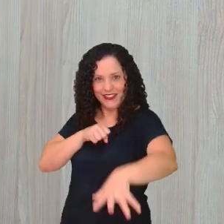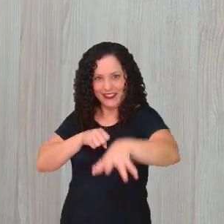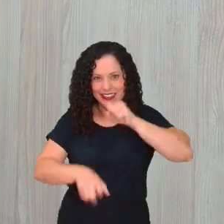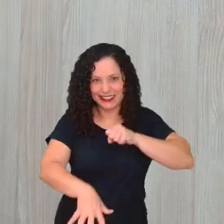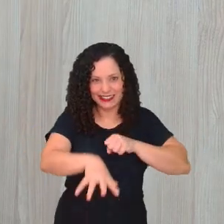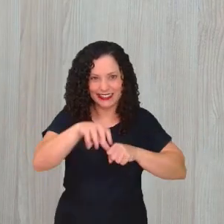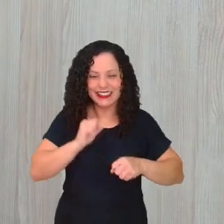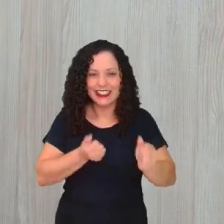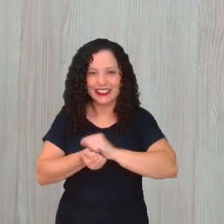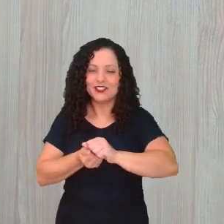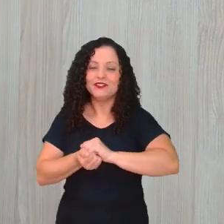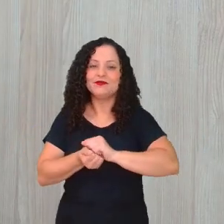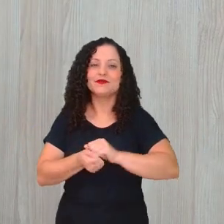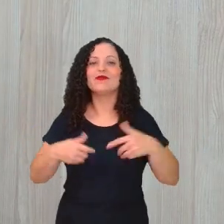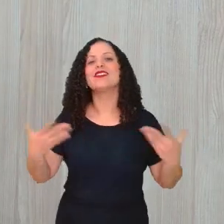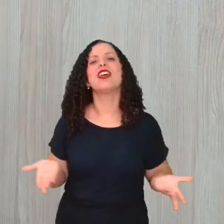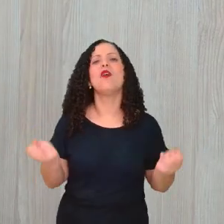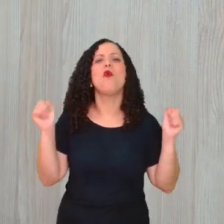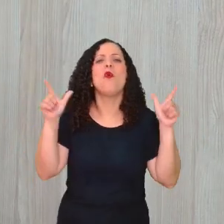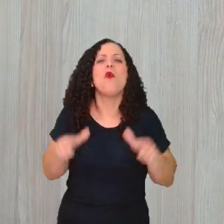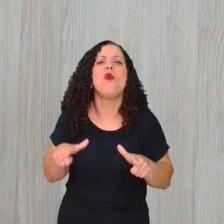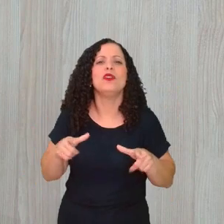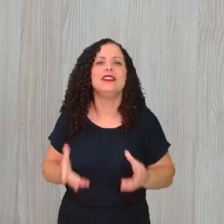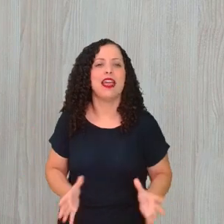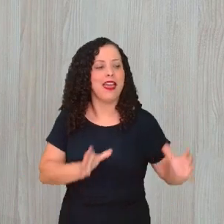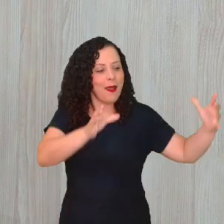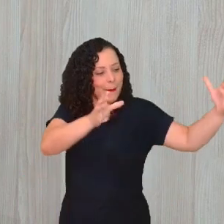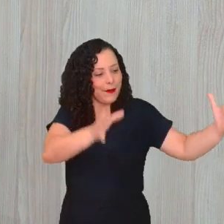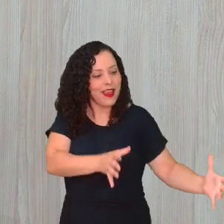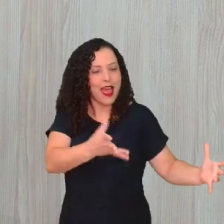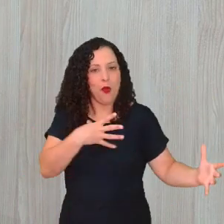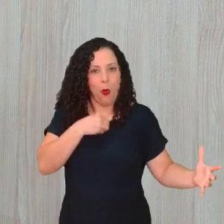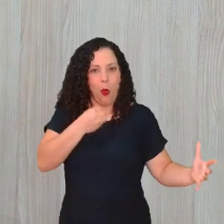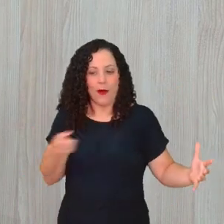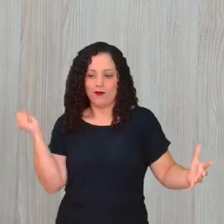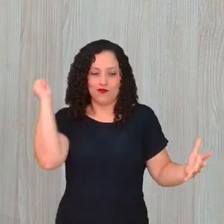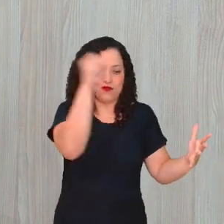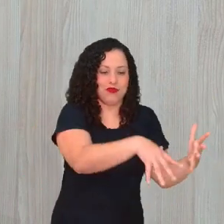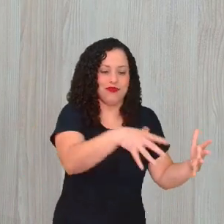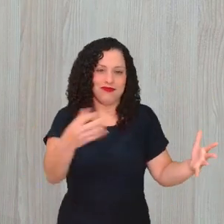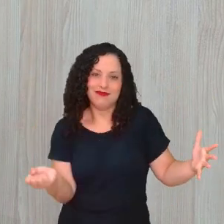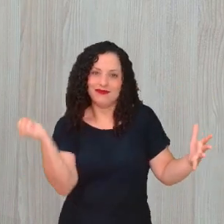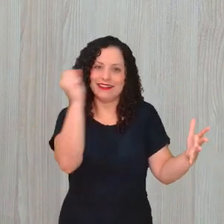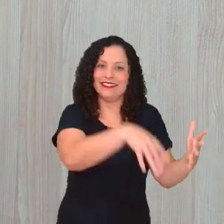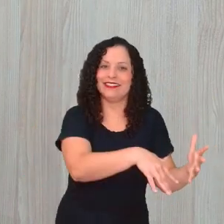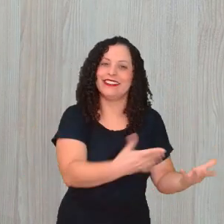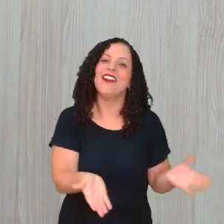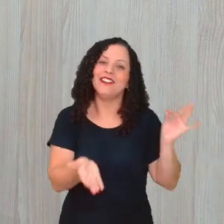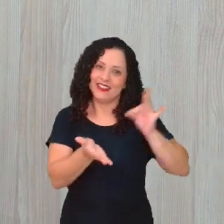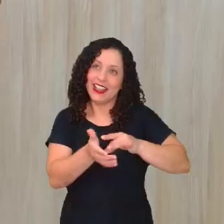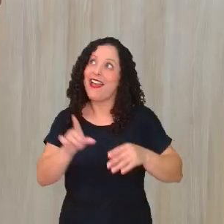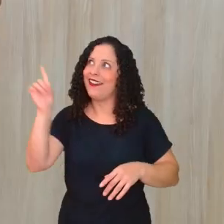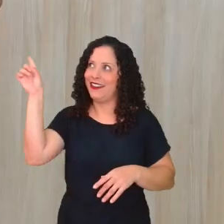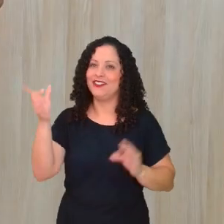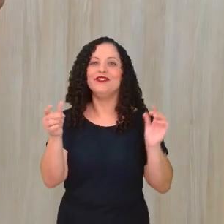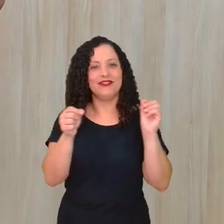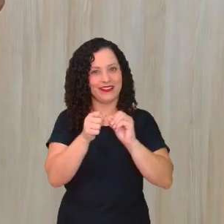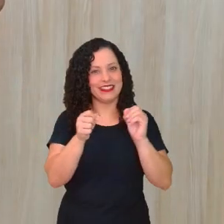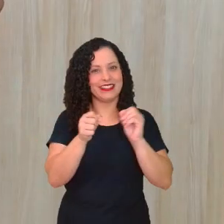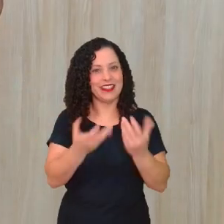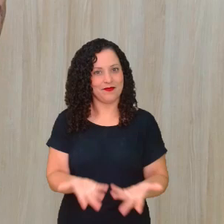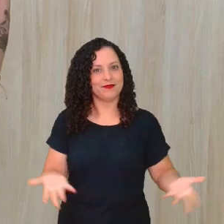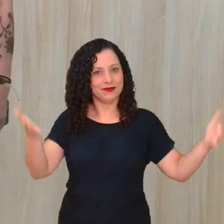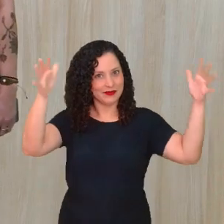balaio. Aí bota a roupa onde, vó? Bota ali no balaio, meu filho. Pois é, exatamente, né? E